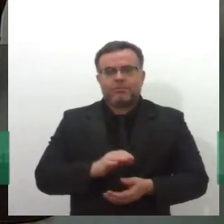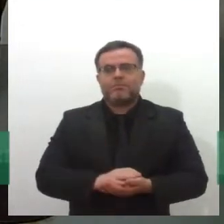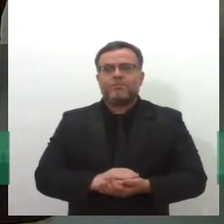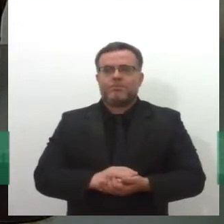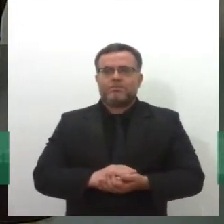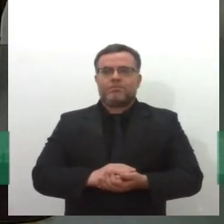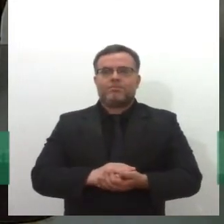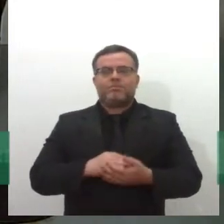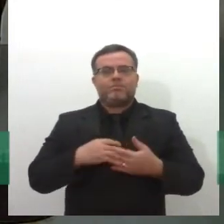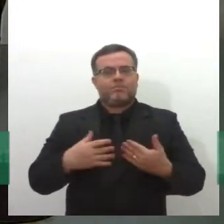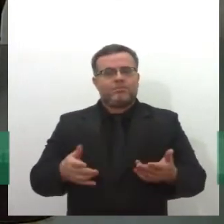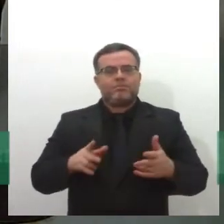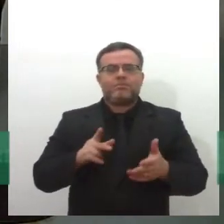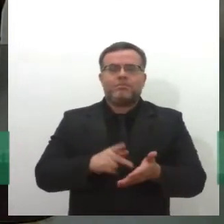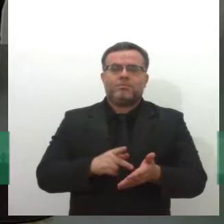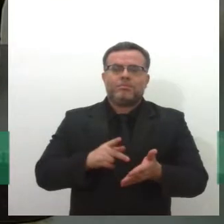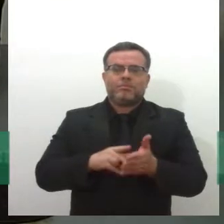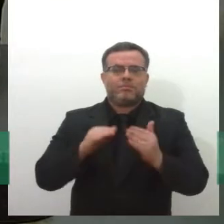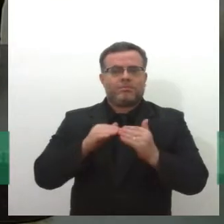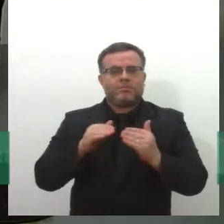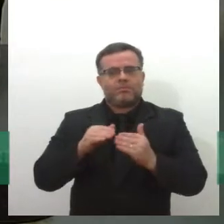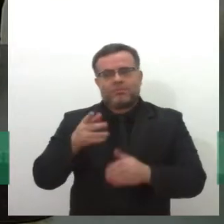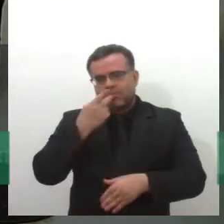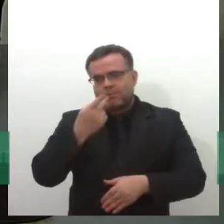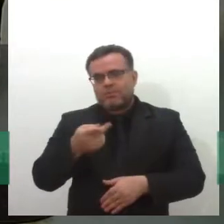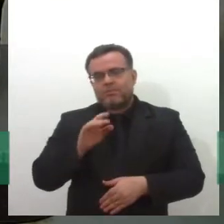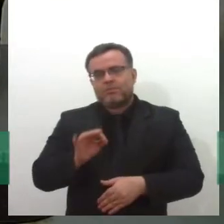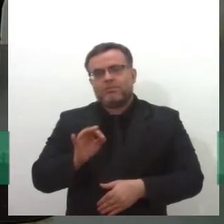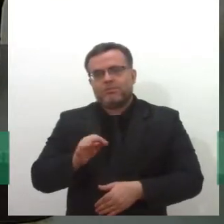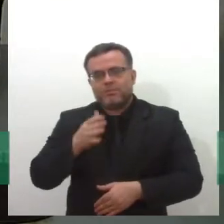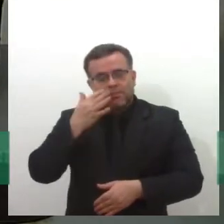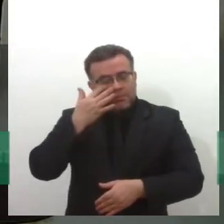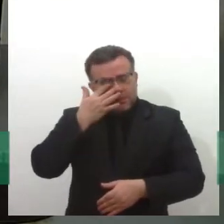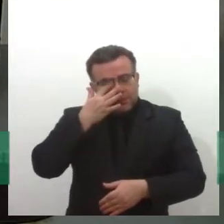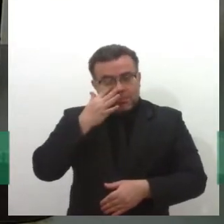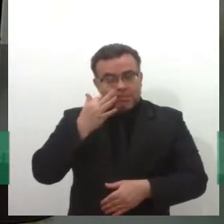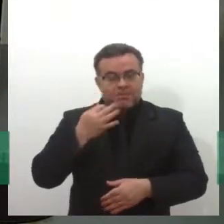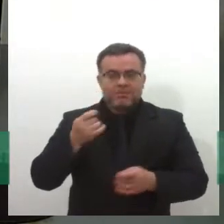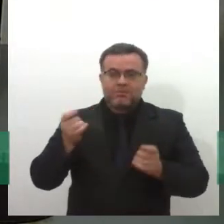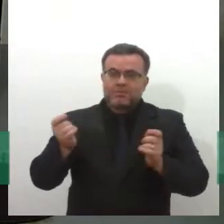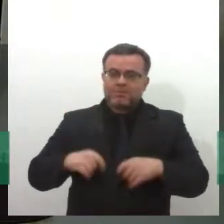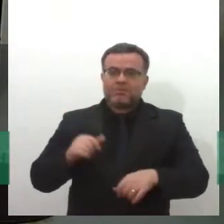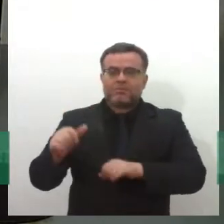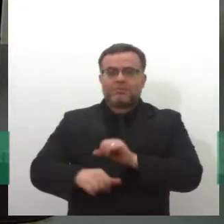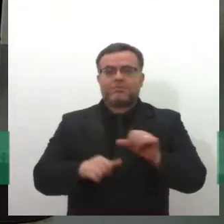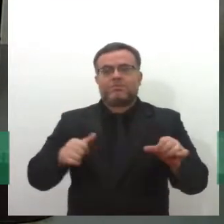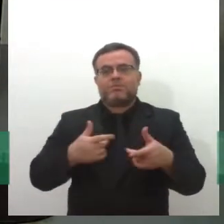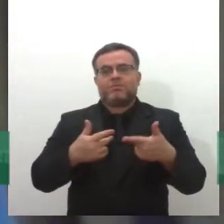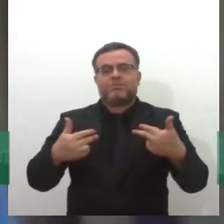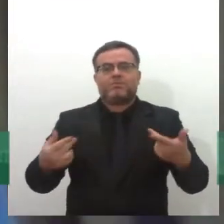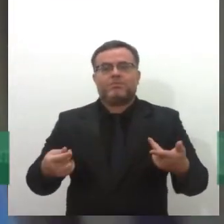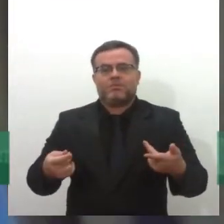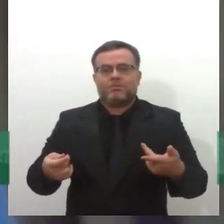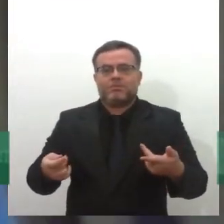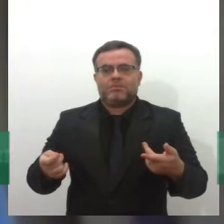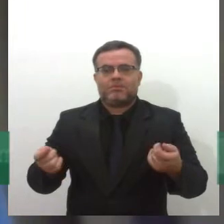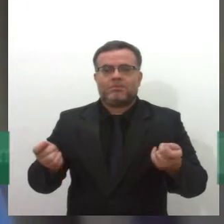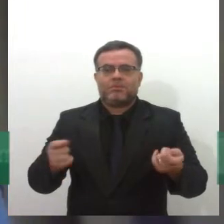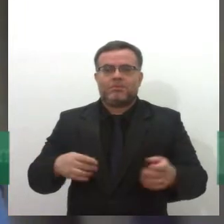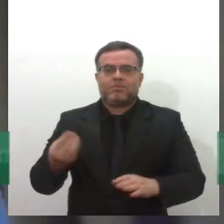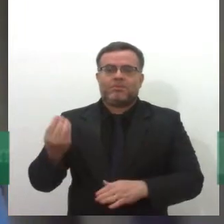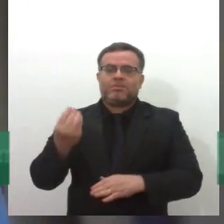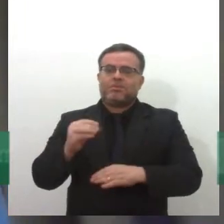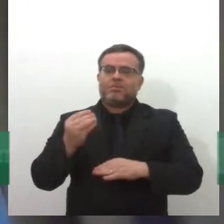Como eu falei, isso aí, eu entendo o ponto da Carolina, no sentido de que essa mudança deveria ter sido feita no âmbito